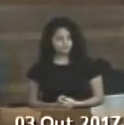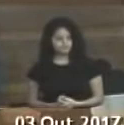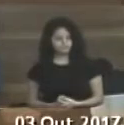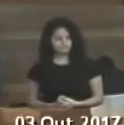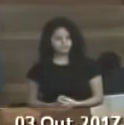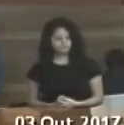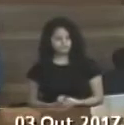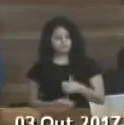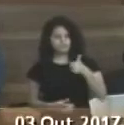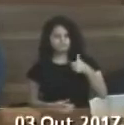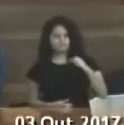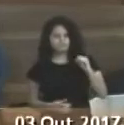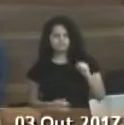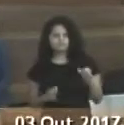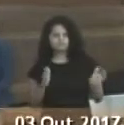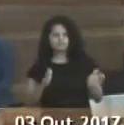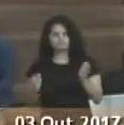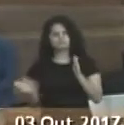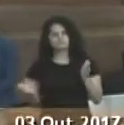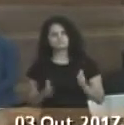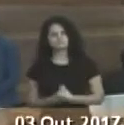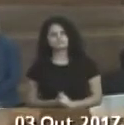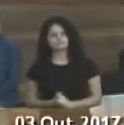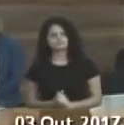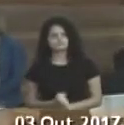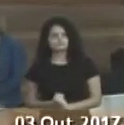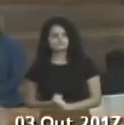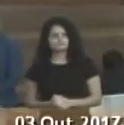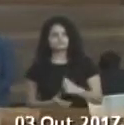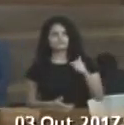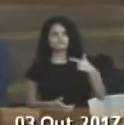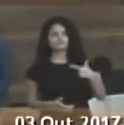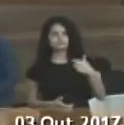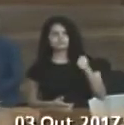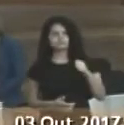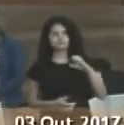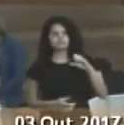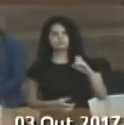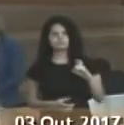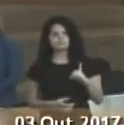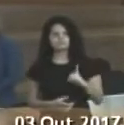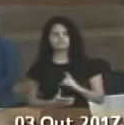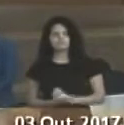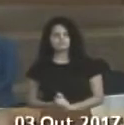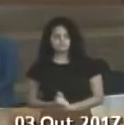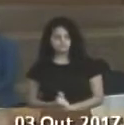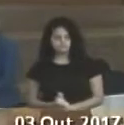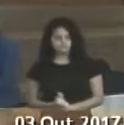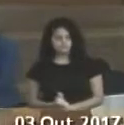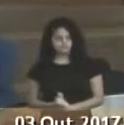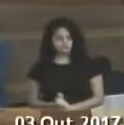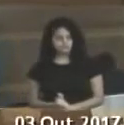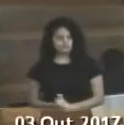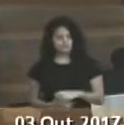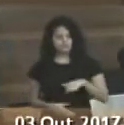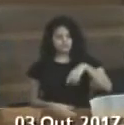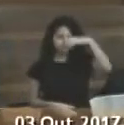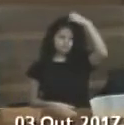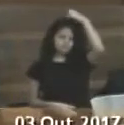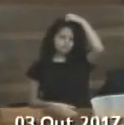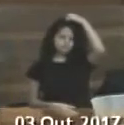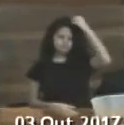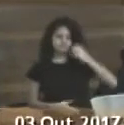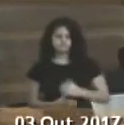legislatura, no dia 28 de setembro de 2017. Aos 28 dias do mês de setembro de 2017, nessa cidade de Angra dos Reis, Estado